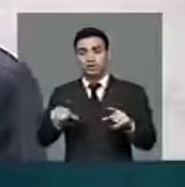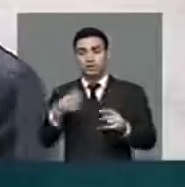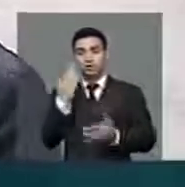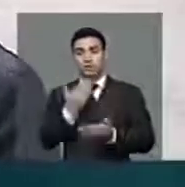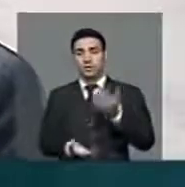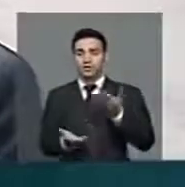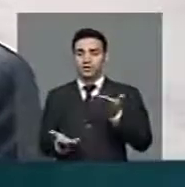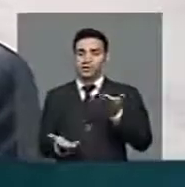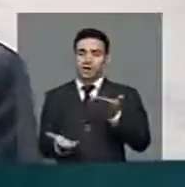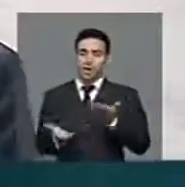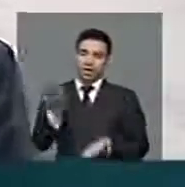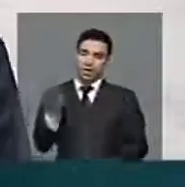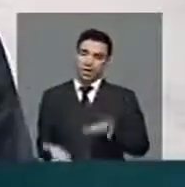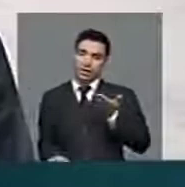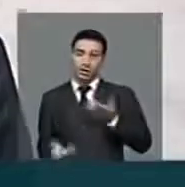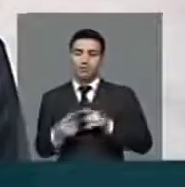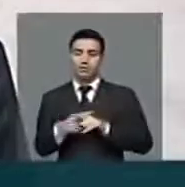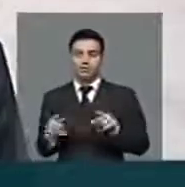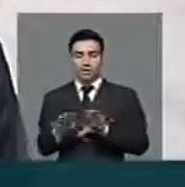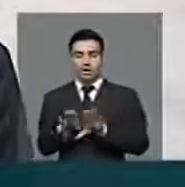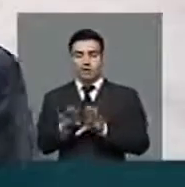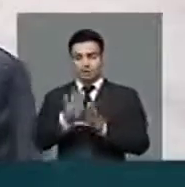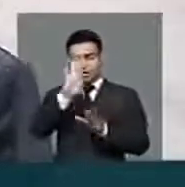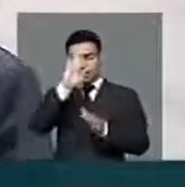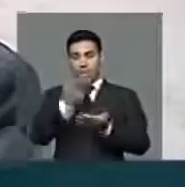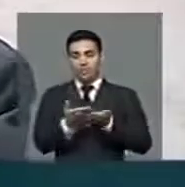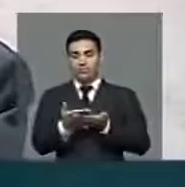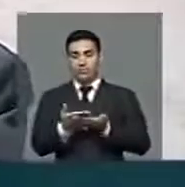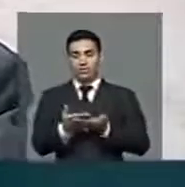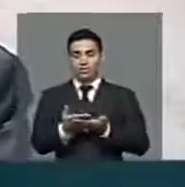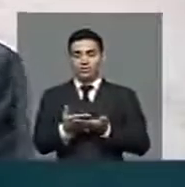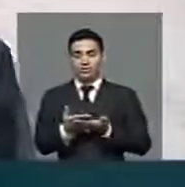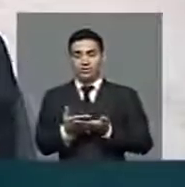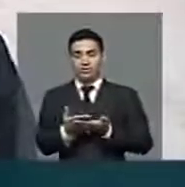e também a confiança naquele que